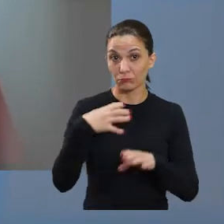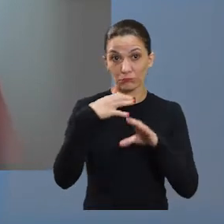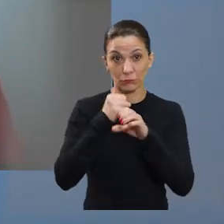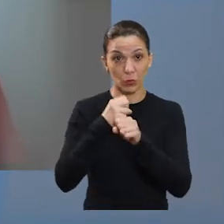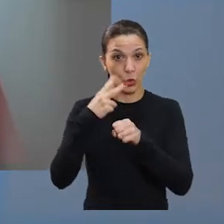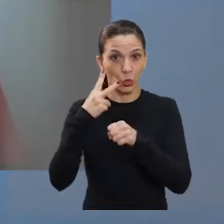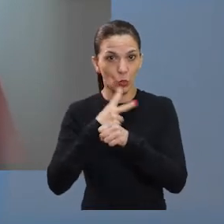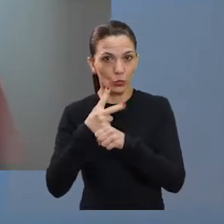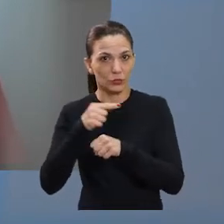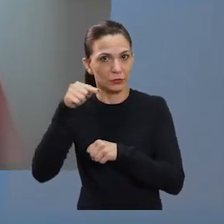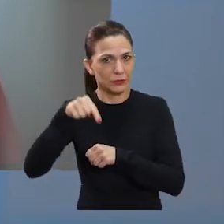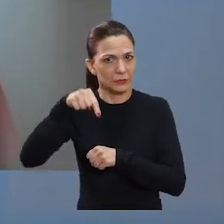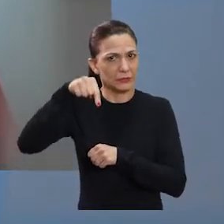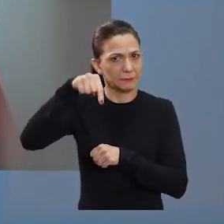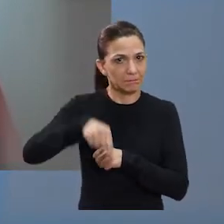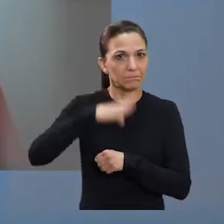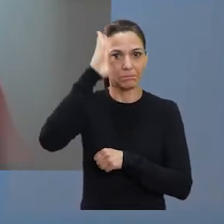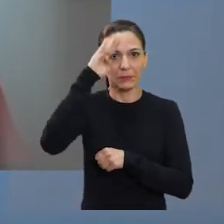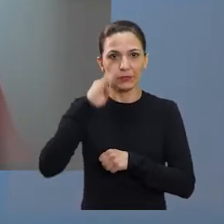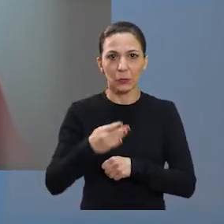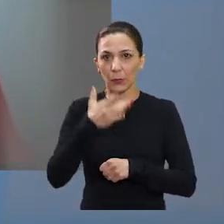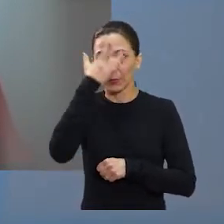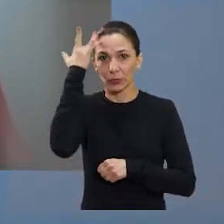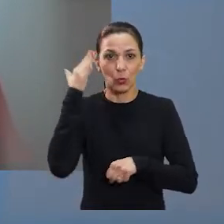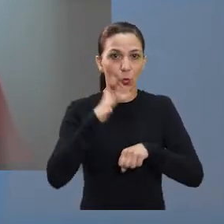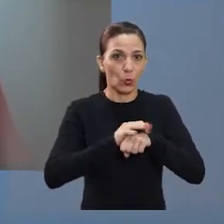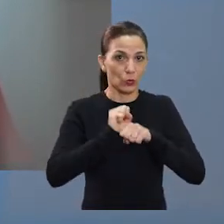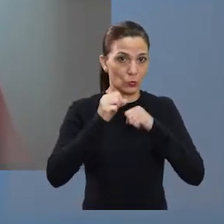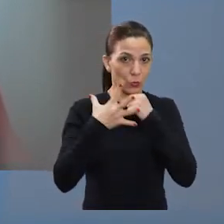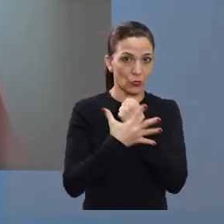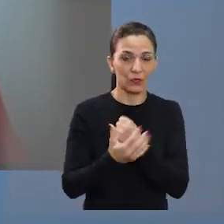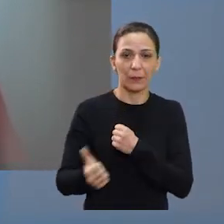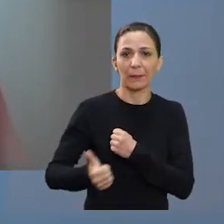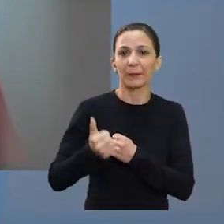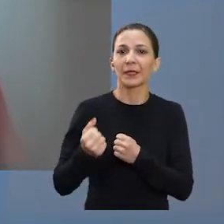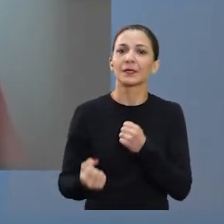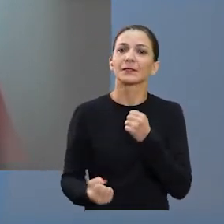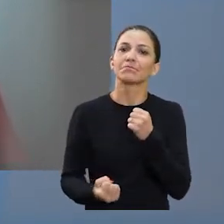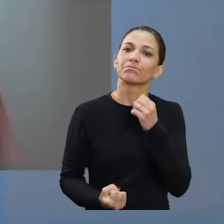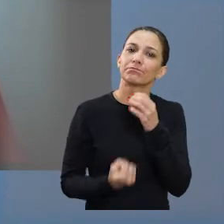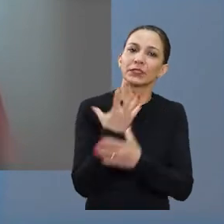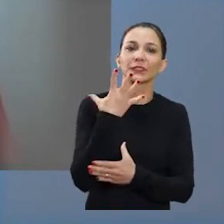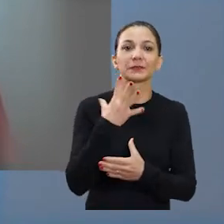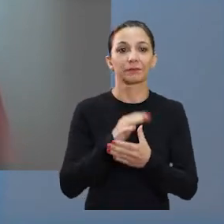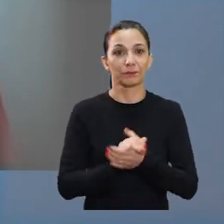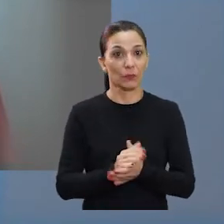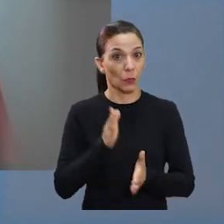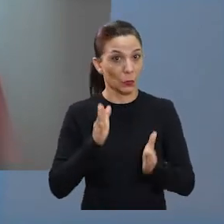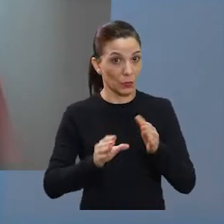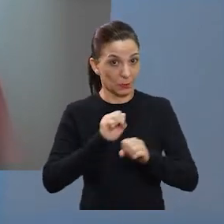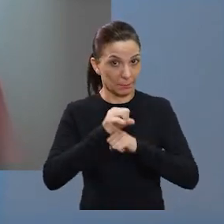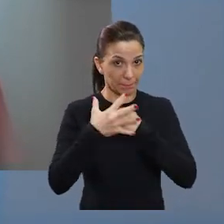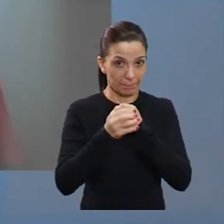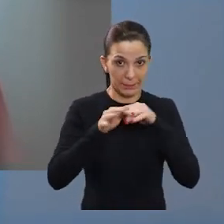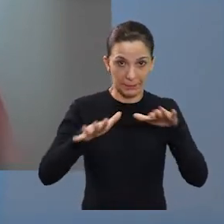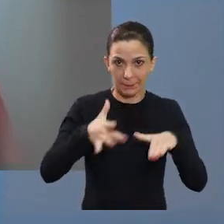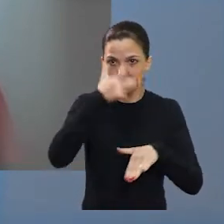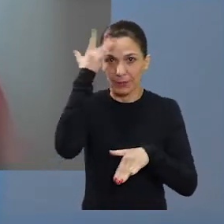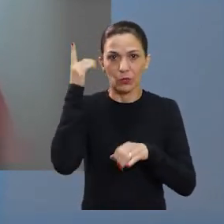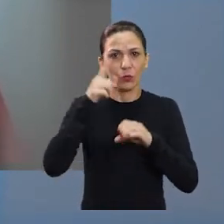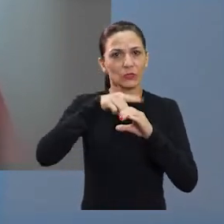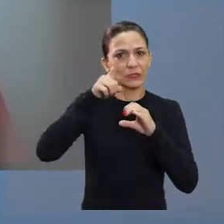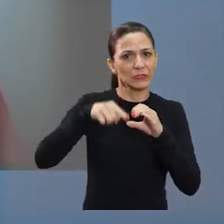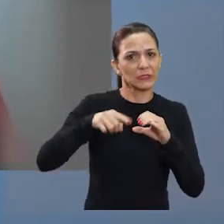No próximo mês, completam 2 anos desde o primeiro caso confirmado de Covid-19 no Brasil. Nesse período,